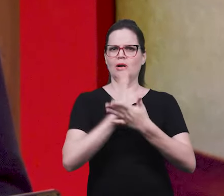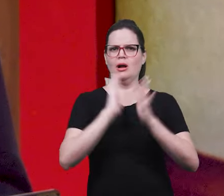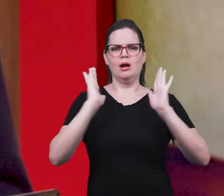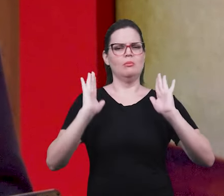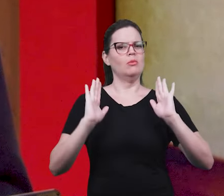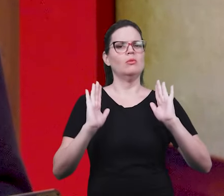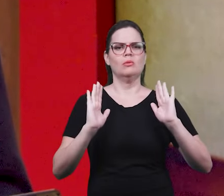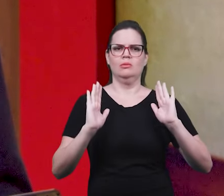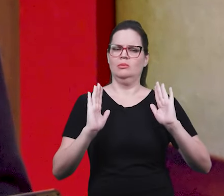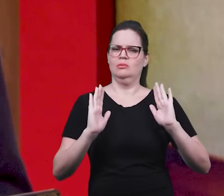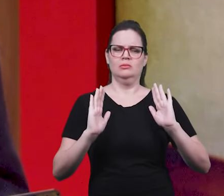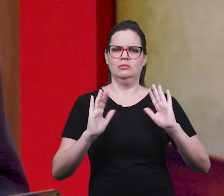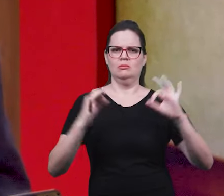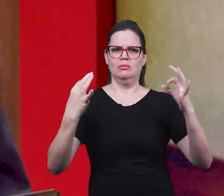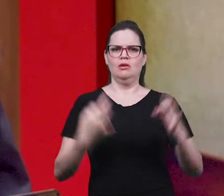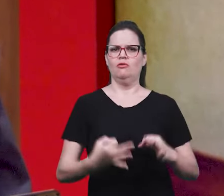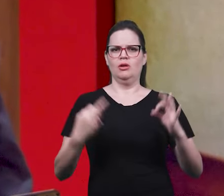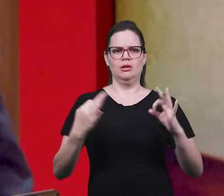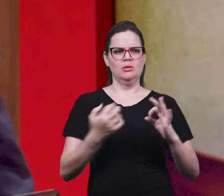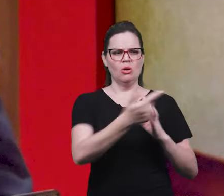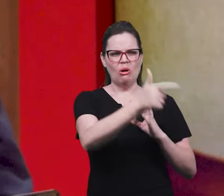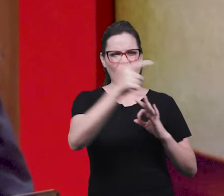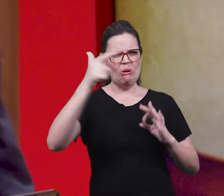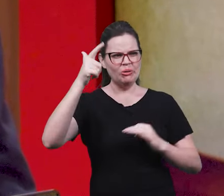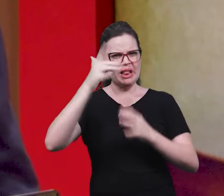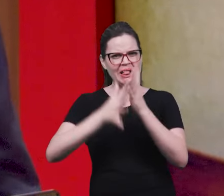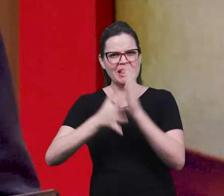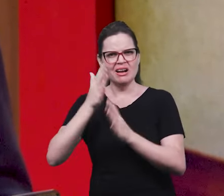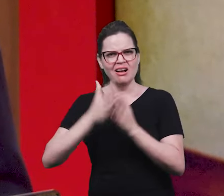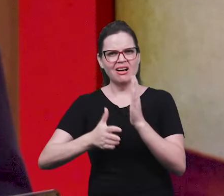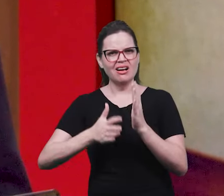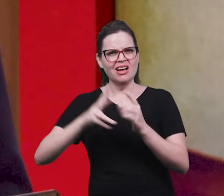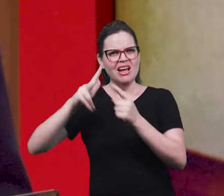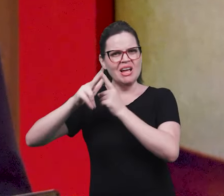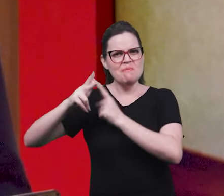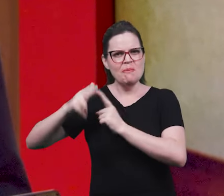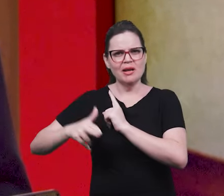poder dele acabou. Aí não, nada vai impedir o poder ele